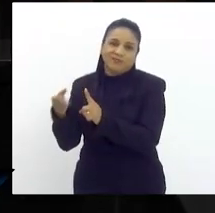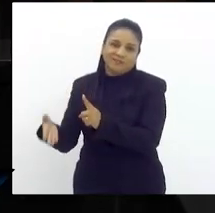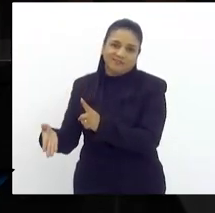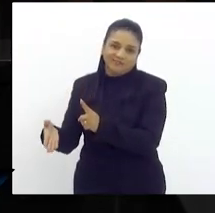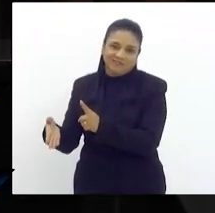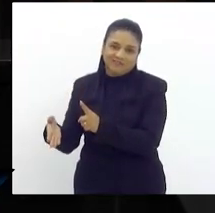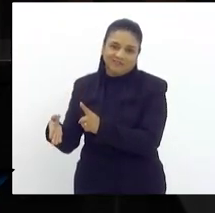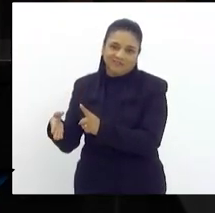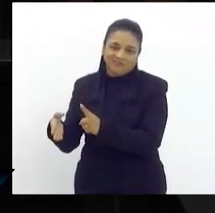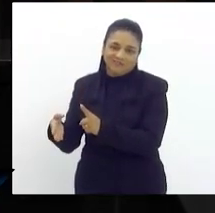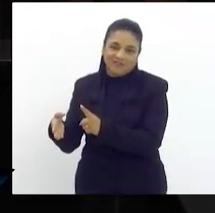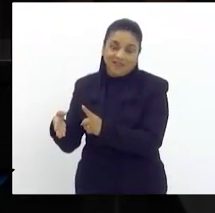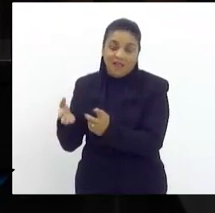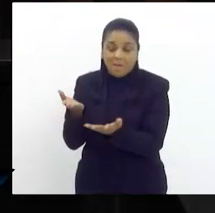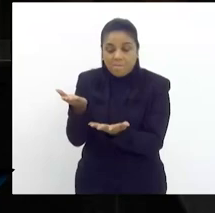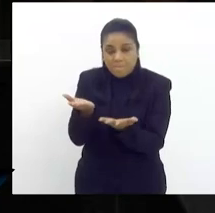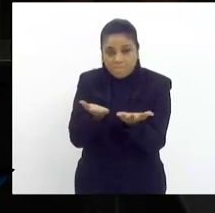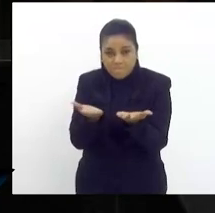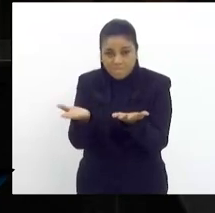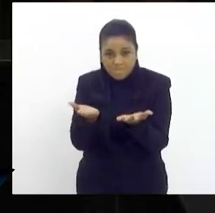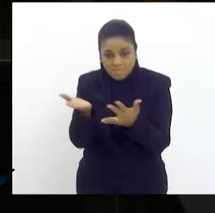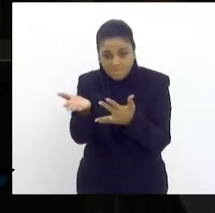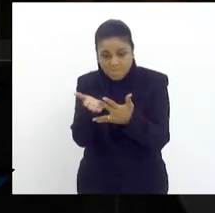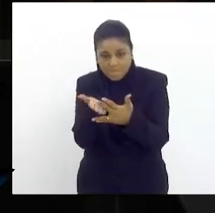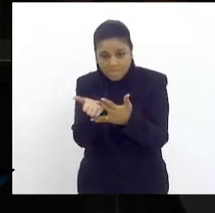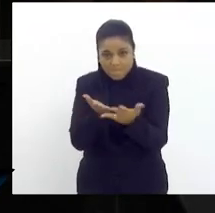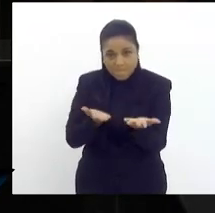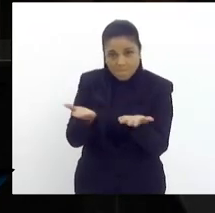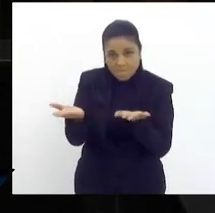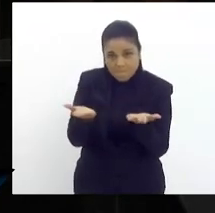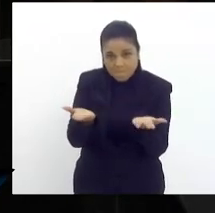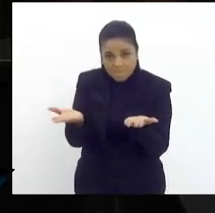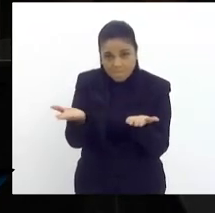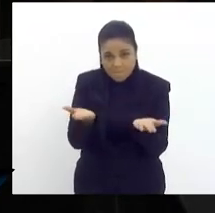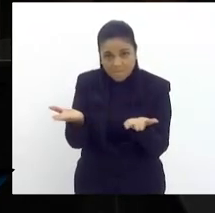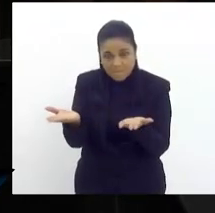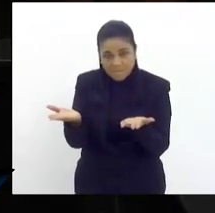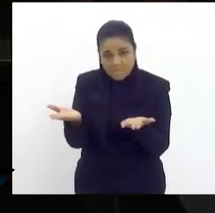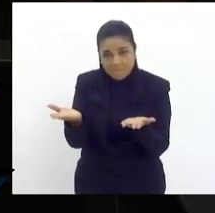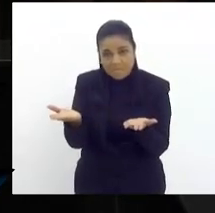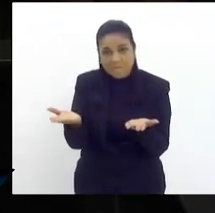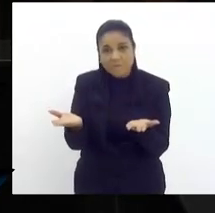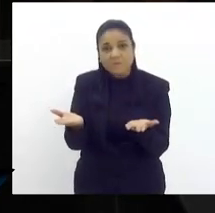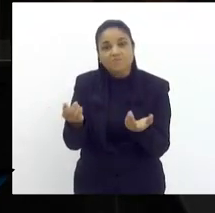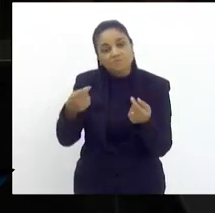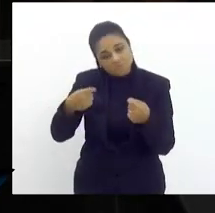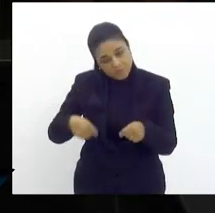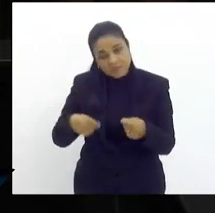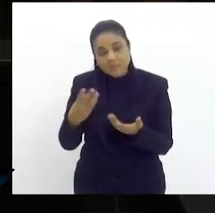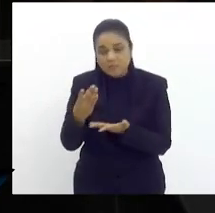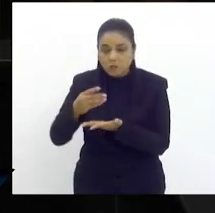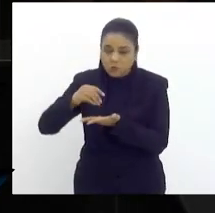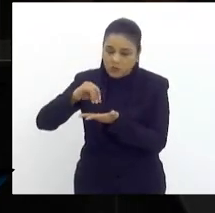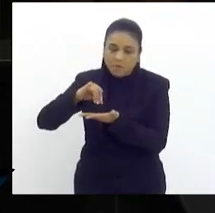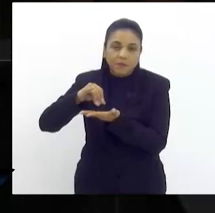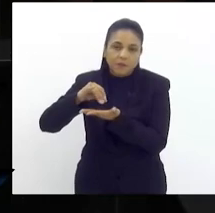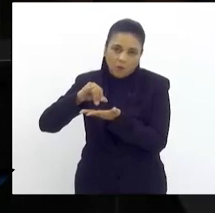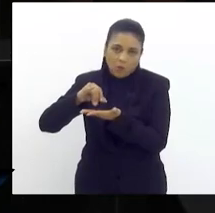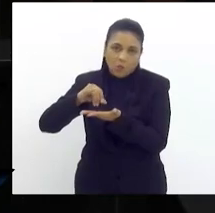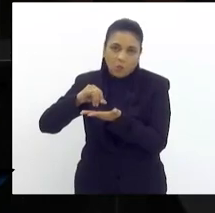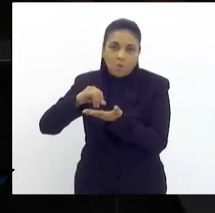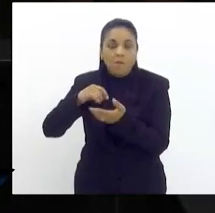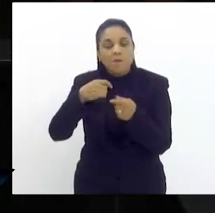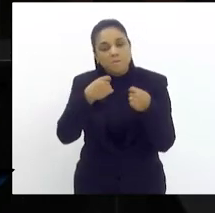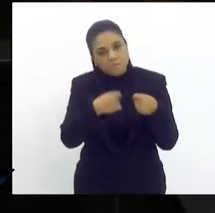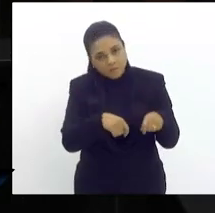a mediação exatamente a necessidade do Capital mas a